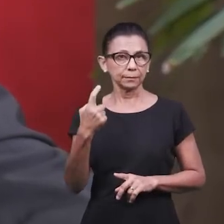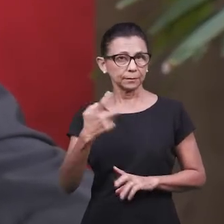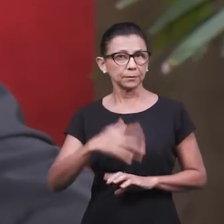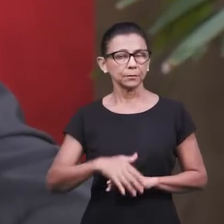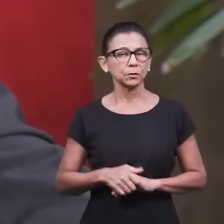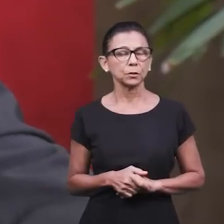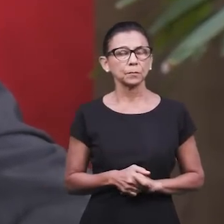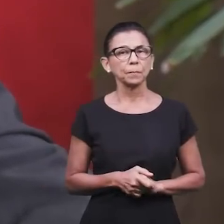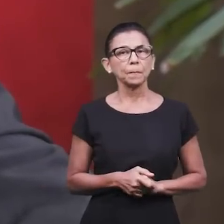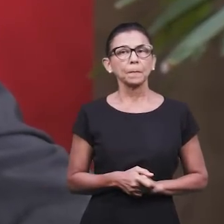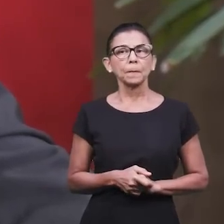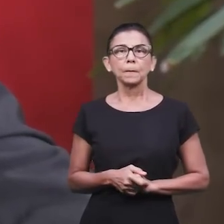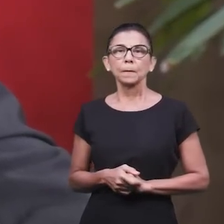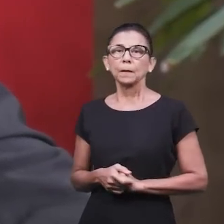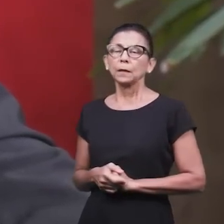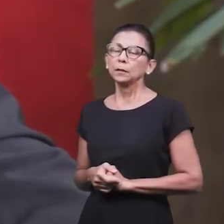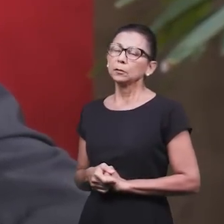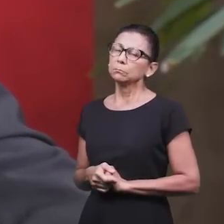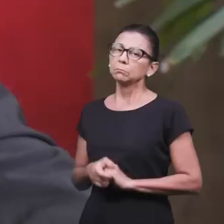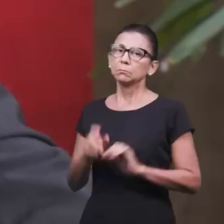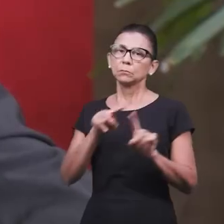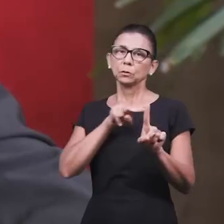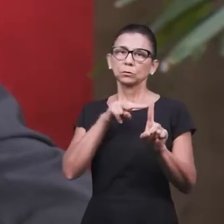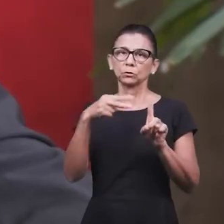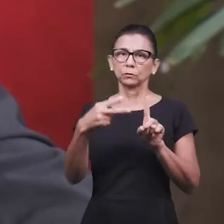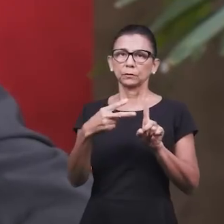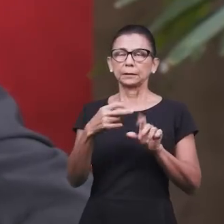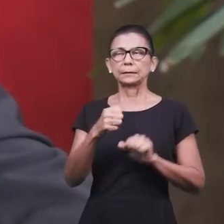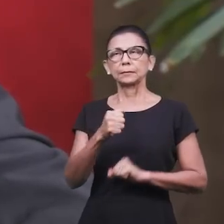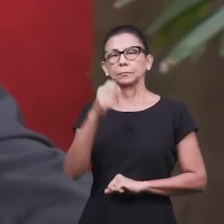interessante. Do ponto de vista da história,